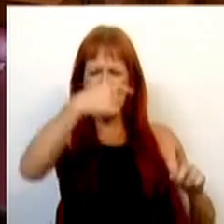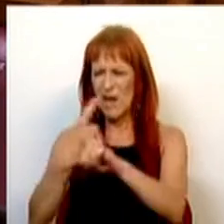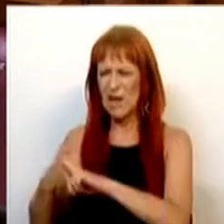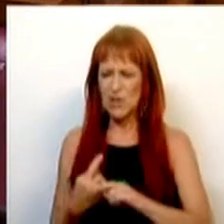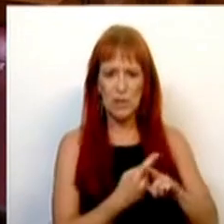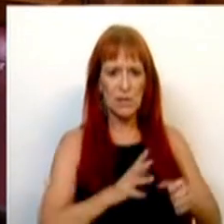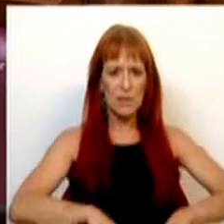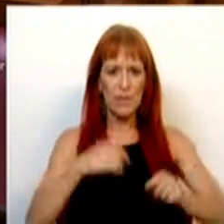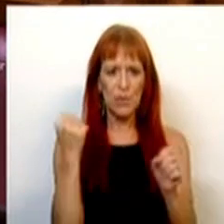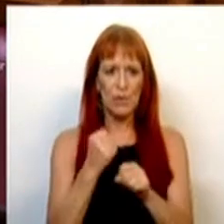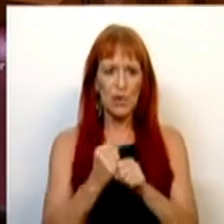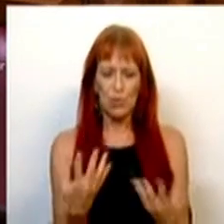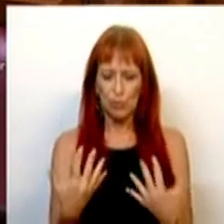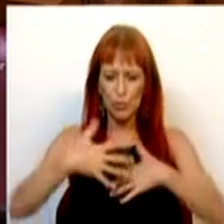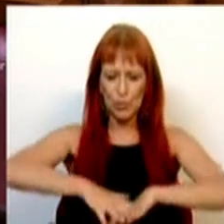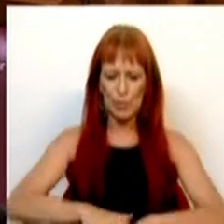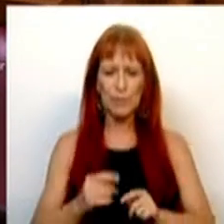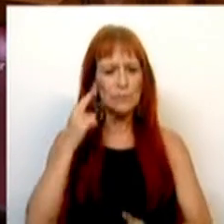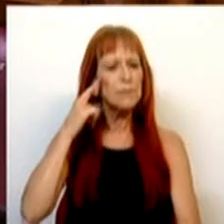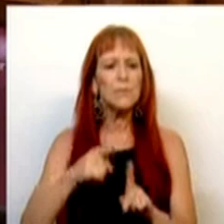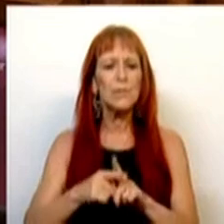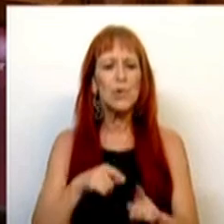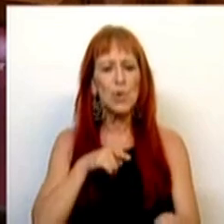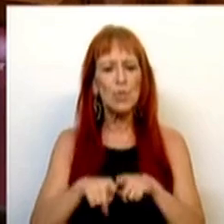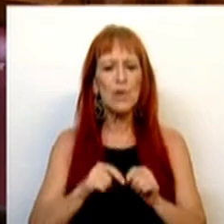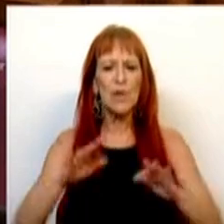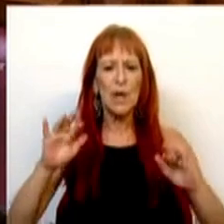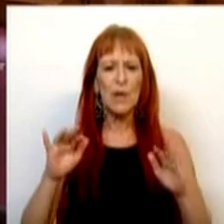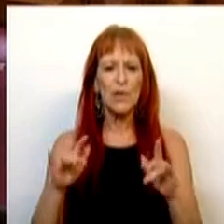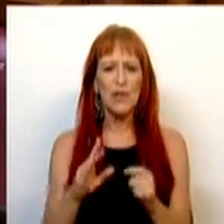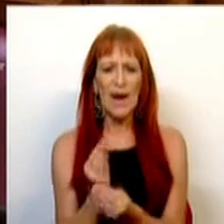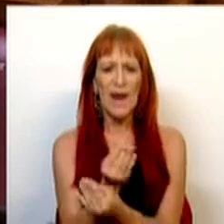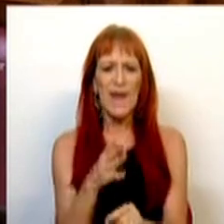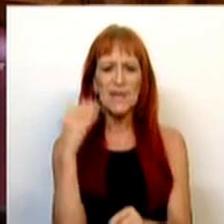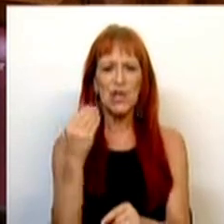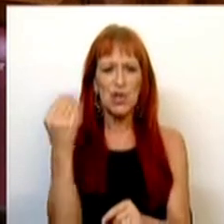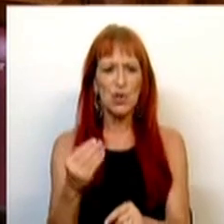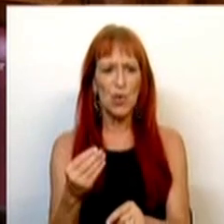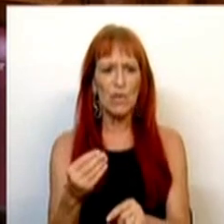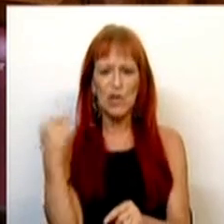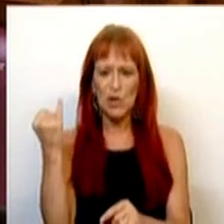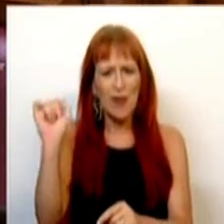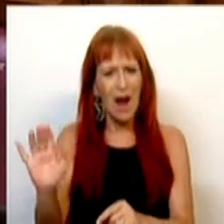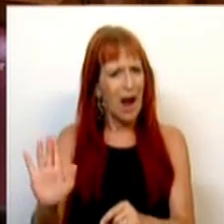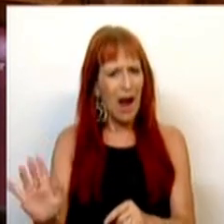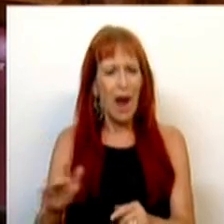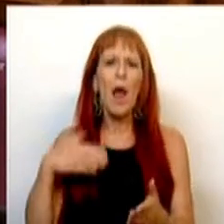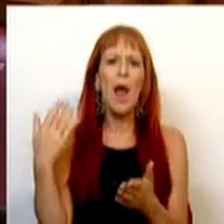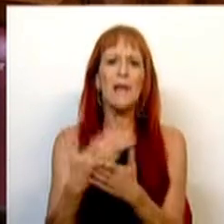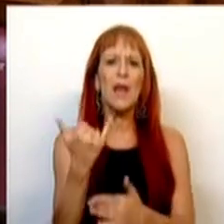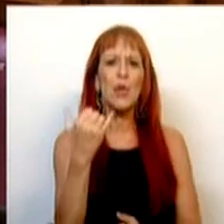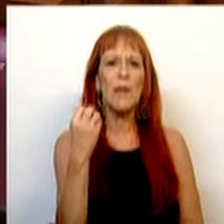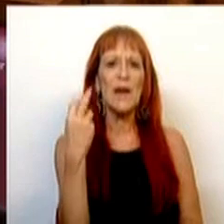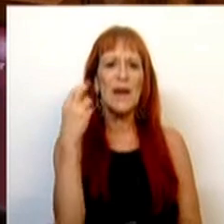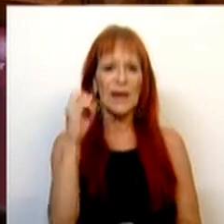para desenvolver um trabalho integrado no sentido de uma política de redução de crianças e jovens institucionalizados até